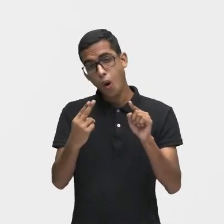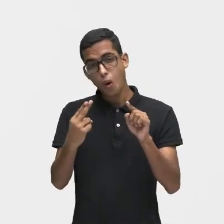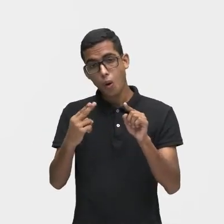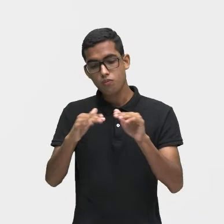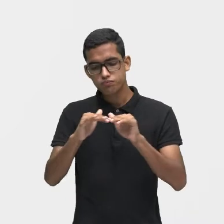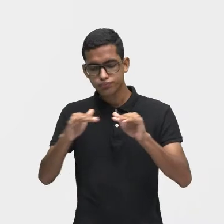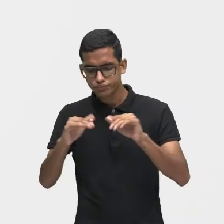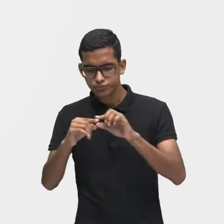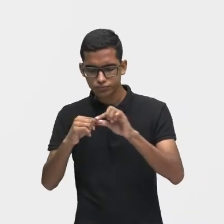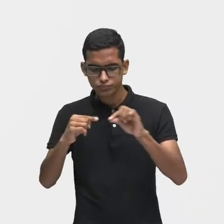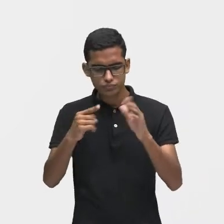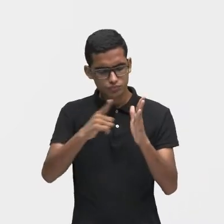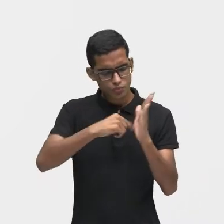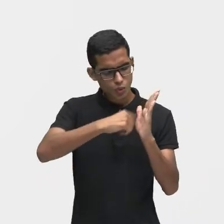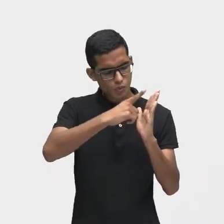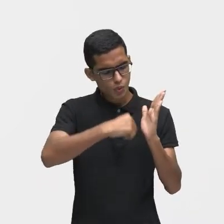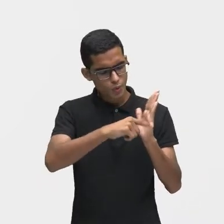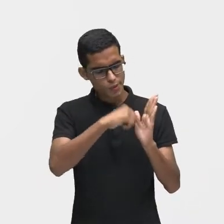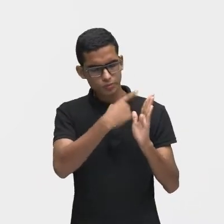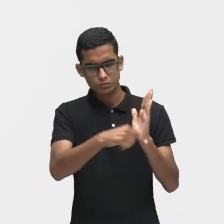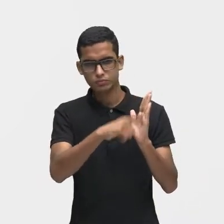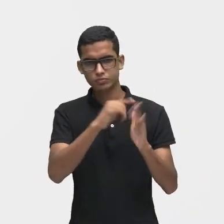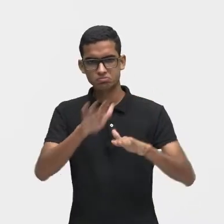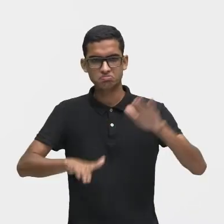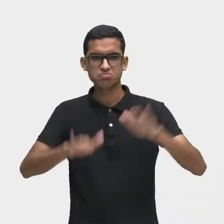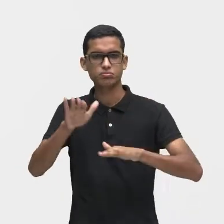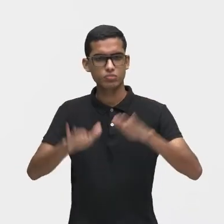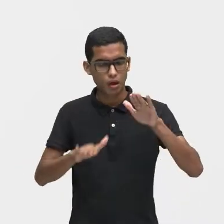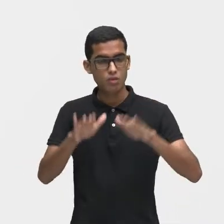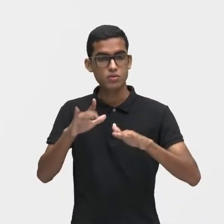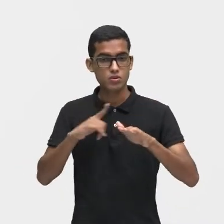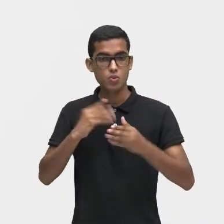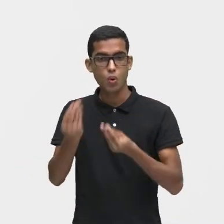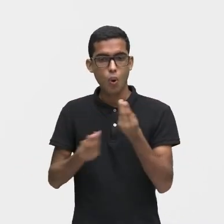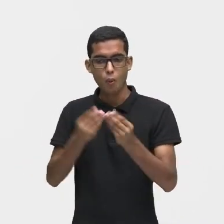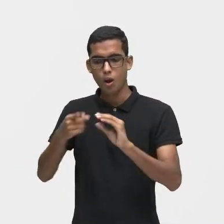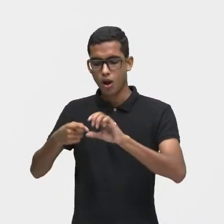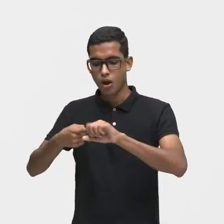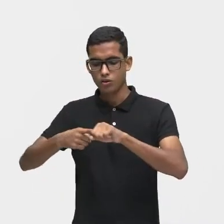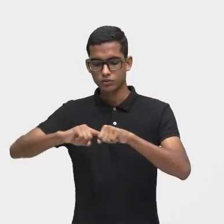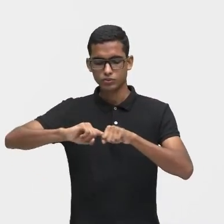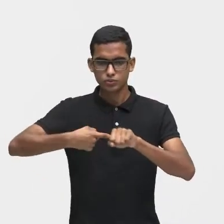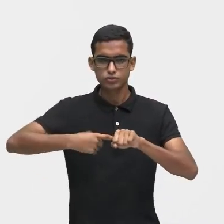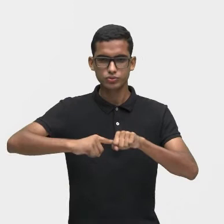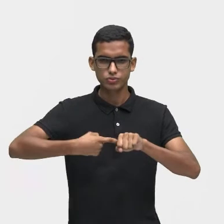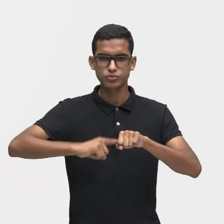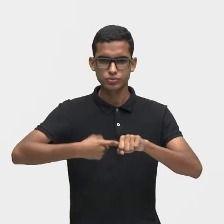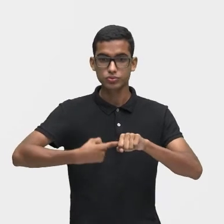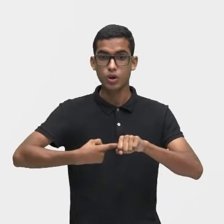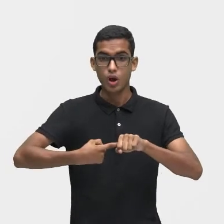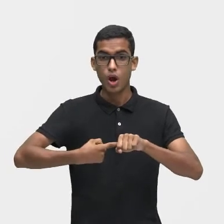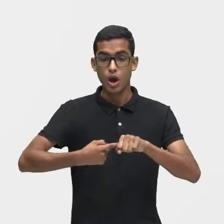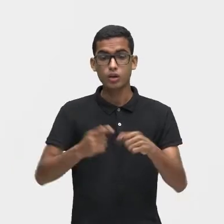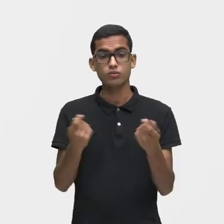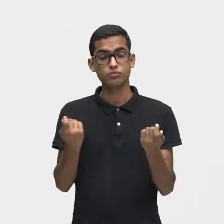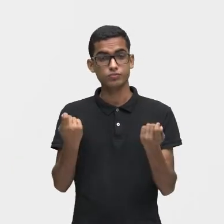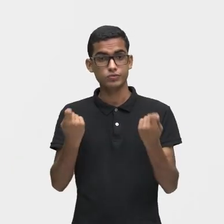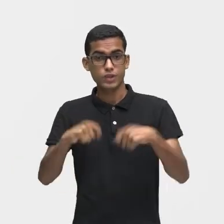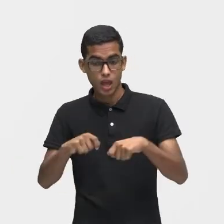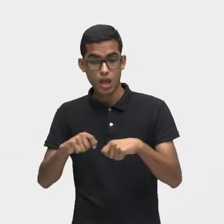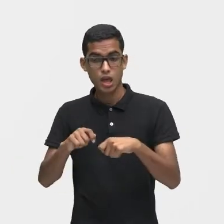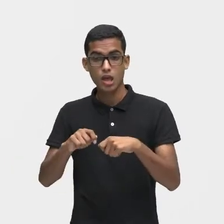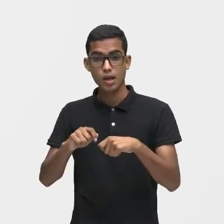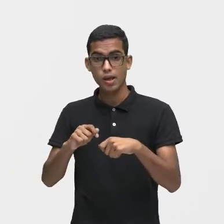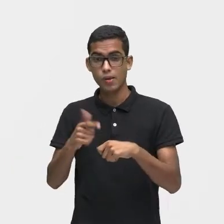como o lápis de cor é apontado, você tem efeitos diferentes. Então, você também pode pegar o pozinho e pintar. Se você